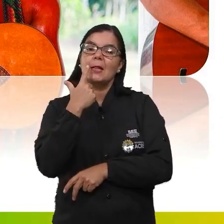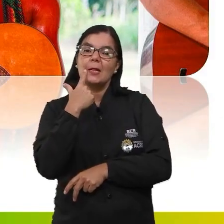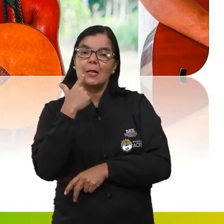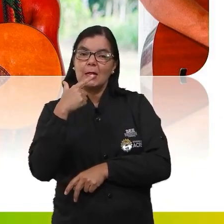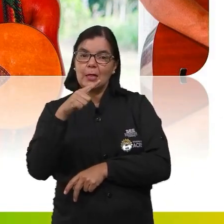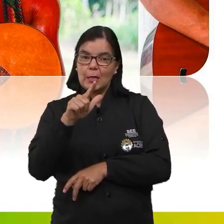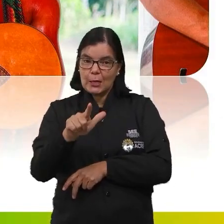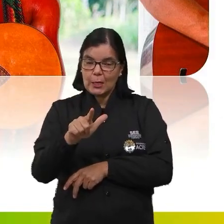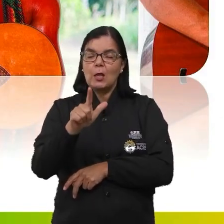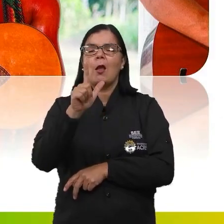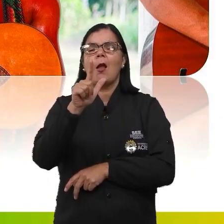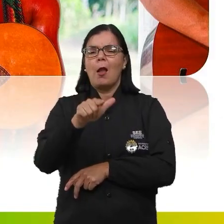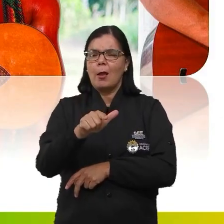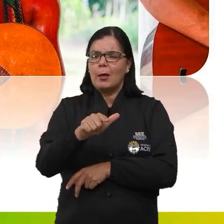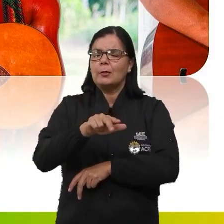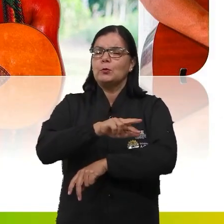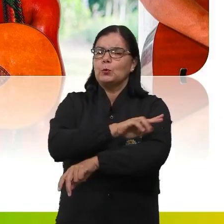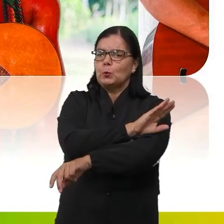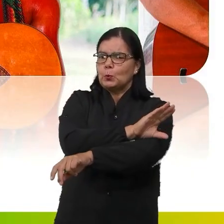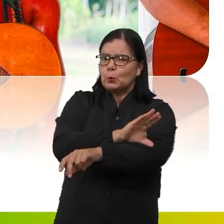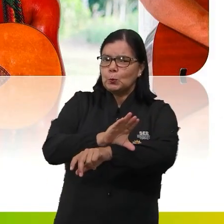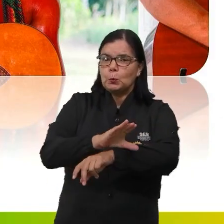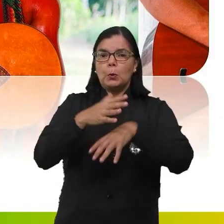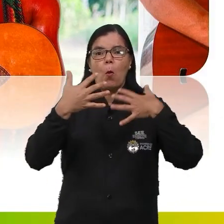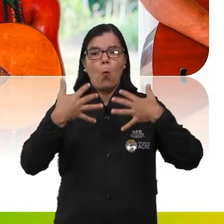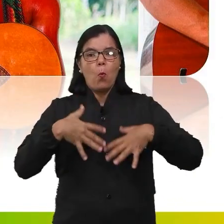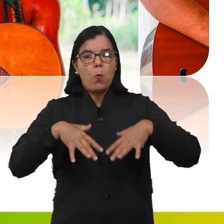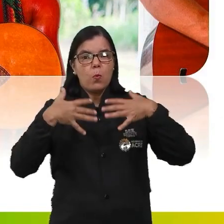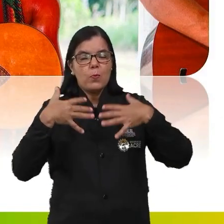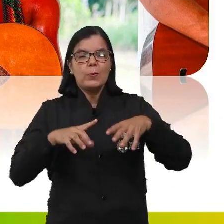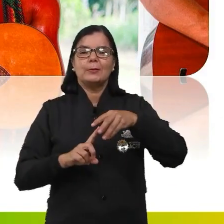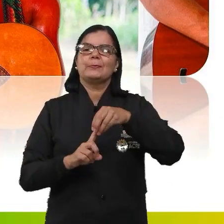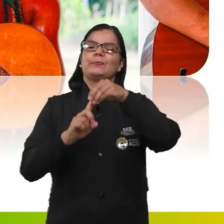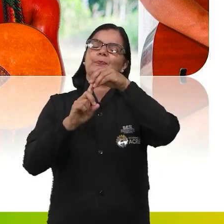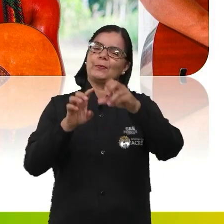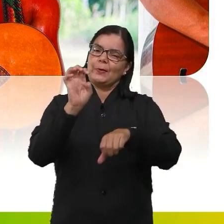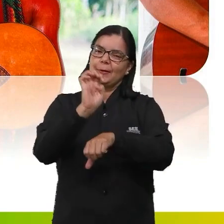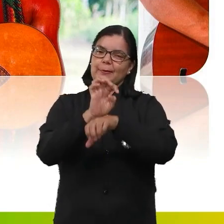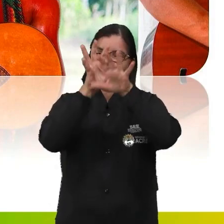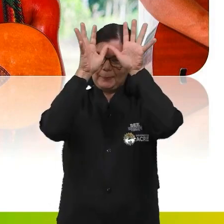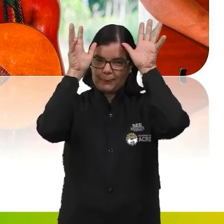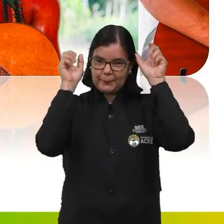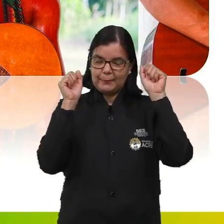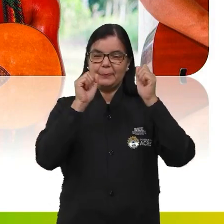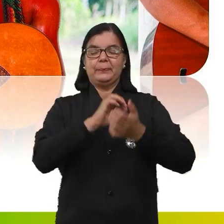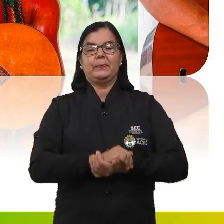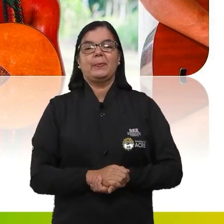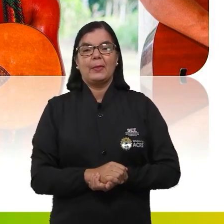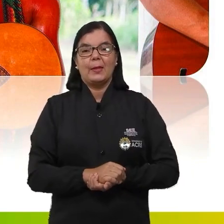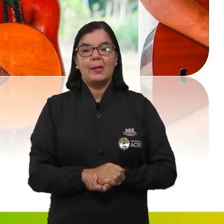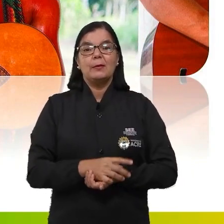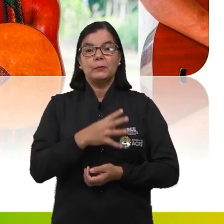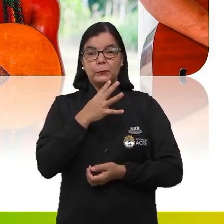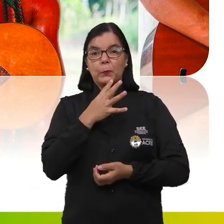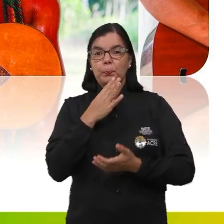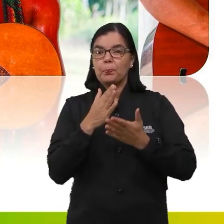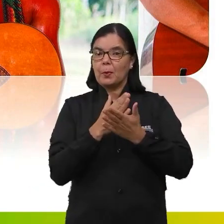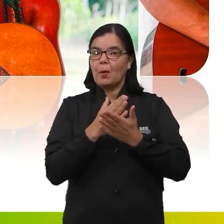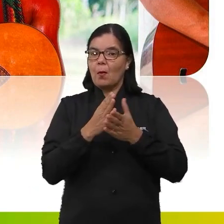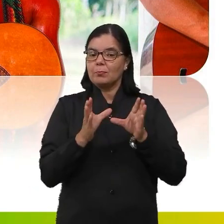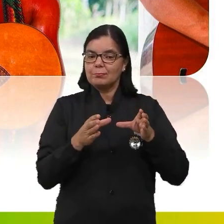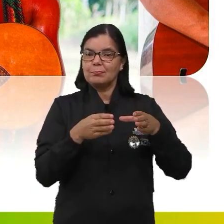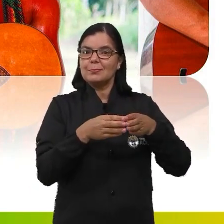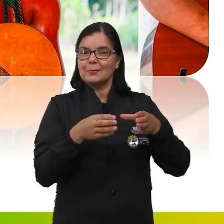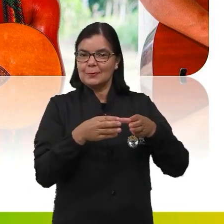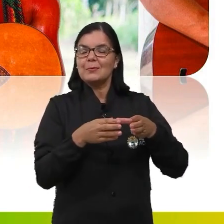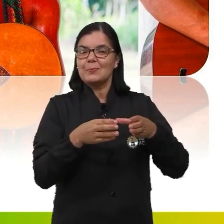riqueza cultural que é muito única e que está presente no nosso estado do Acre. Então, nós vamos conhecer alguns desses